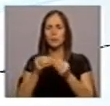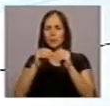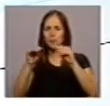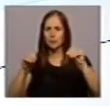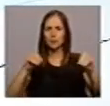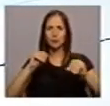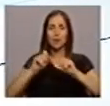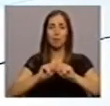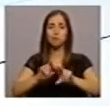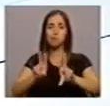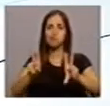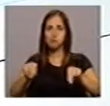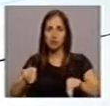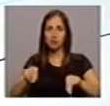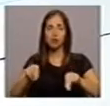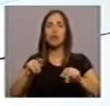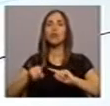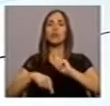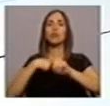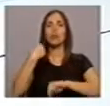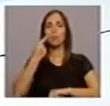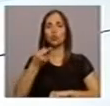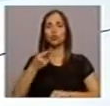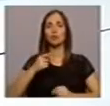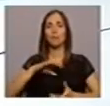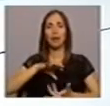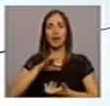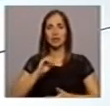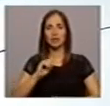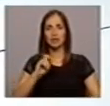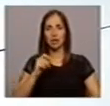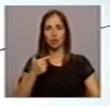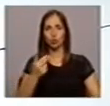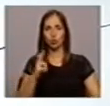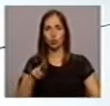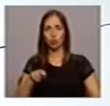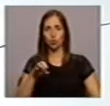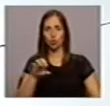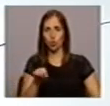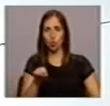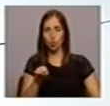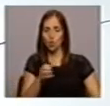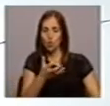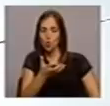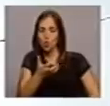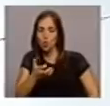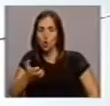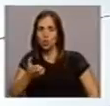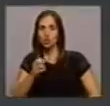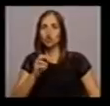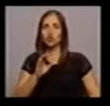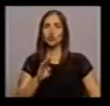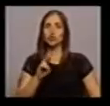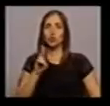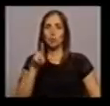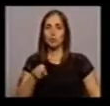próxima do Sistema Solar, mas depois aparece Saturno. Começa a aparecer a gravidade de Saturno a puxar Júpiter para fora. O que é que resta